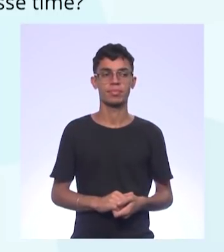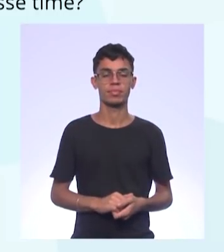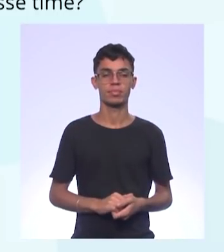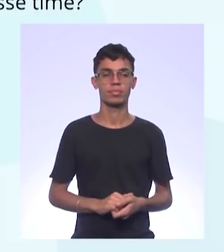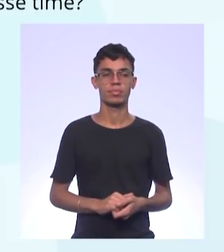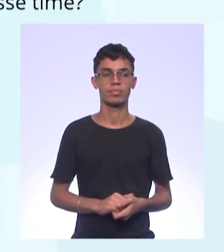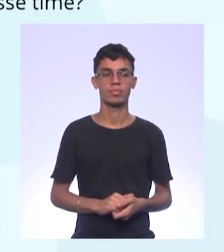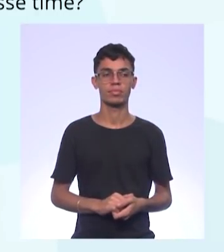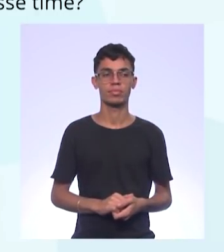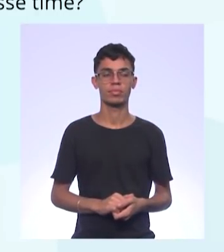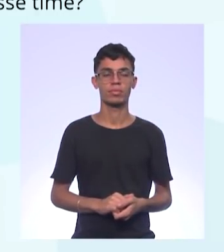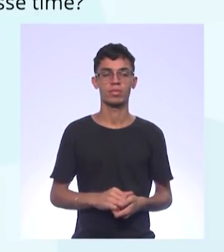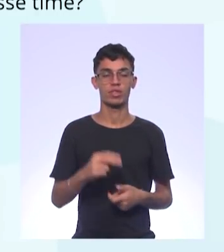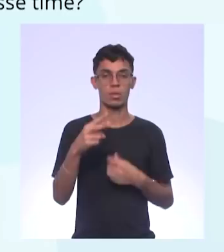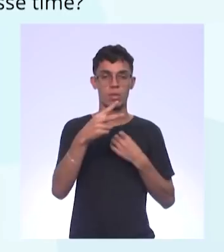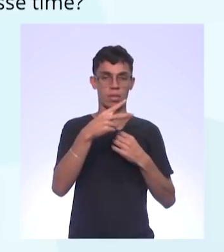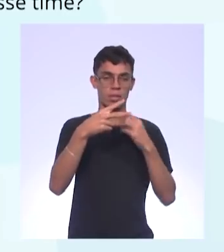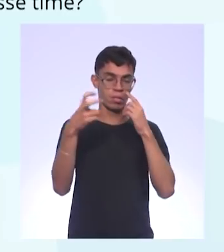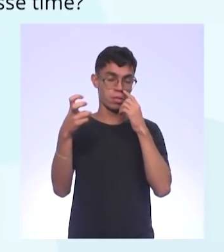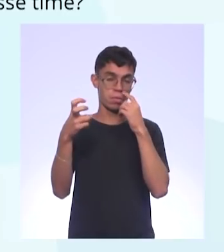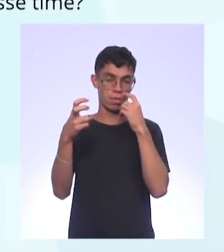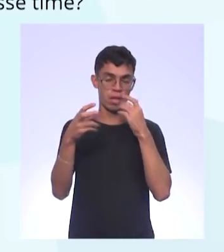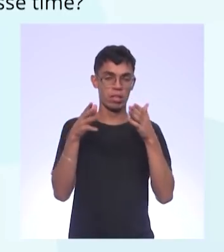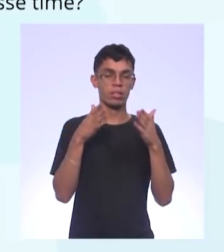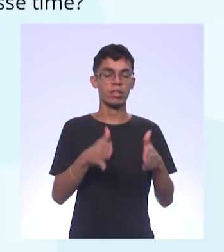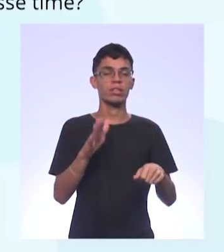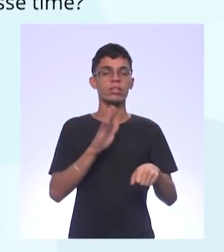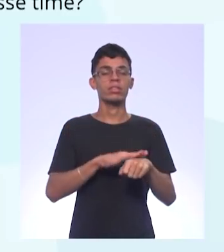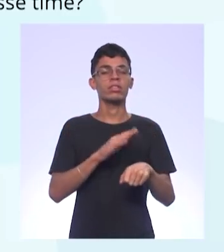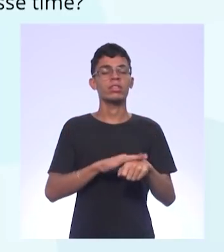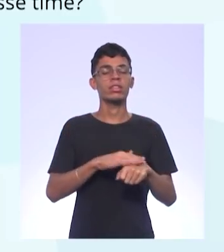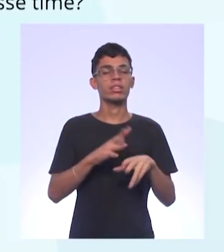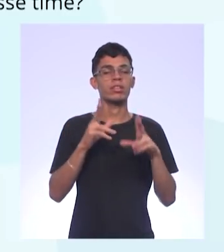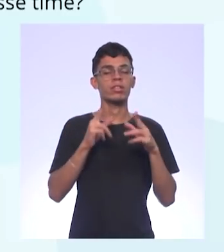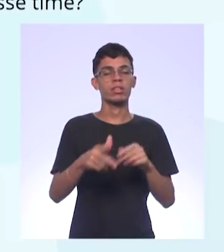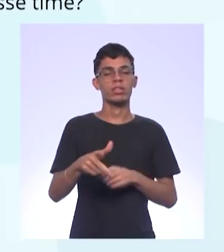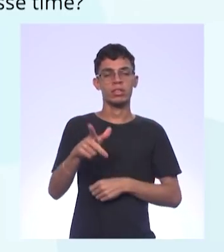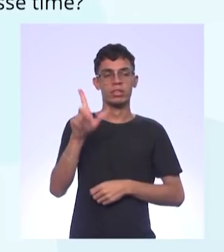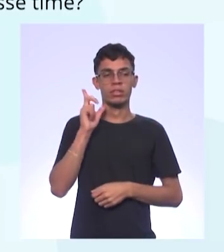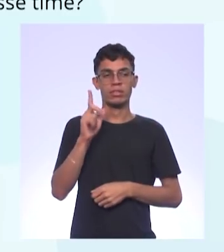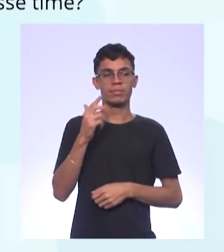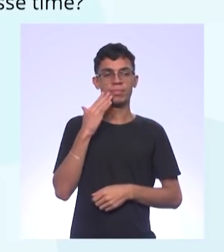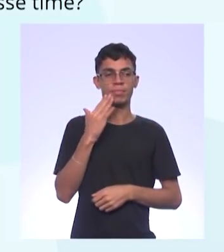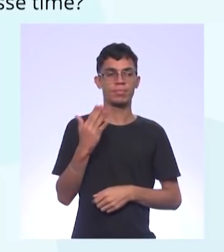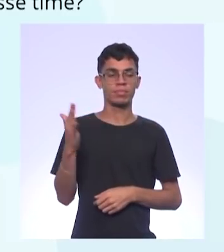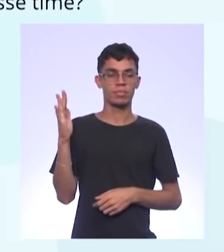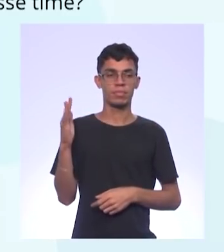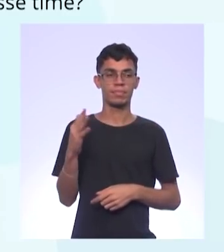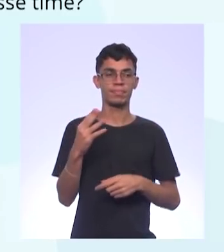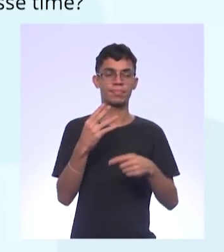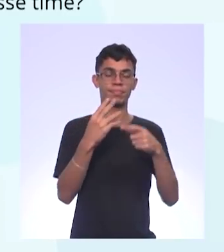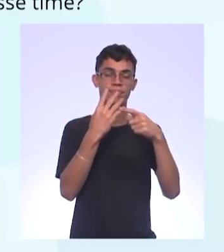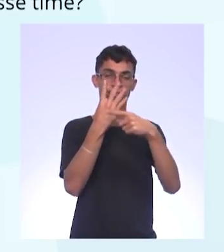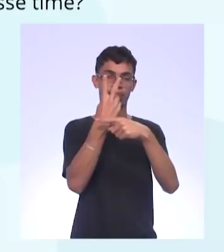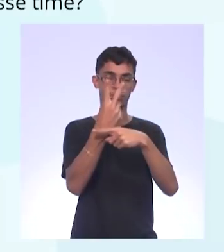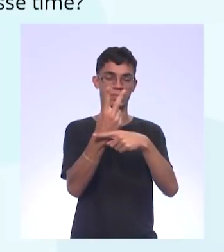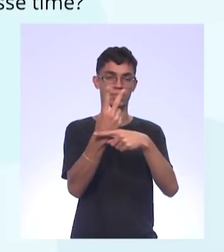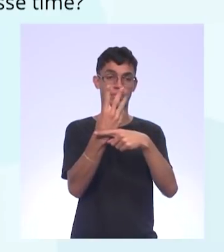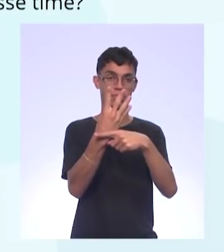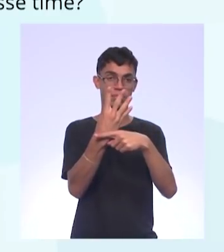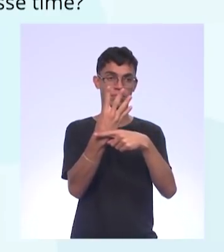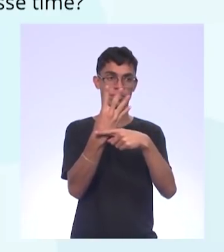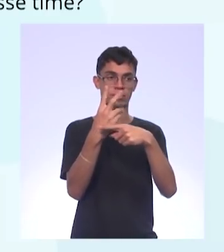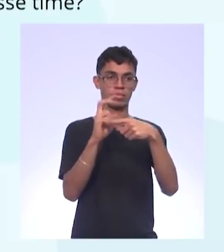primeira é a gente vai usar aquele passo que a gente fez agorinha Ó quem não tem ninguém em baixo dois inteiros é a mesma coisa que 2 dividido por